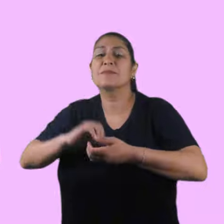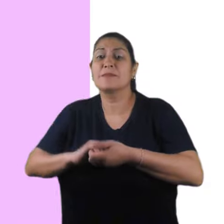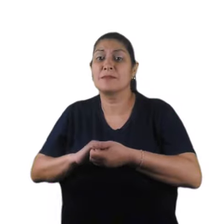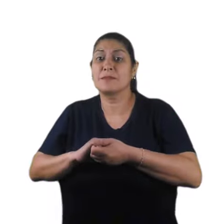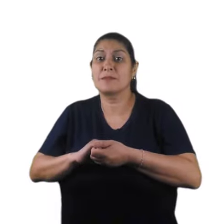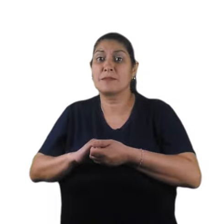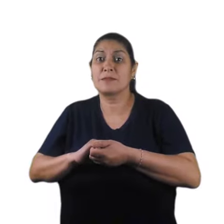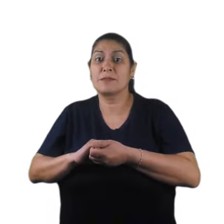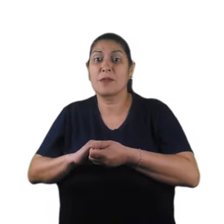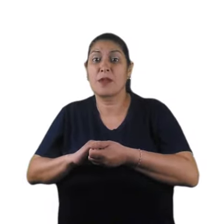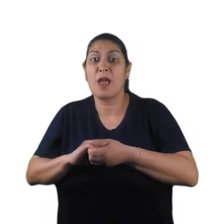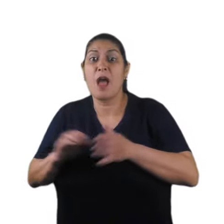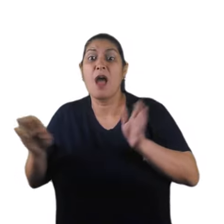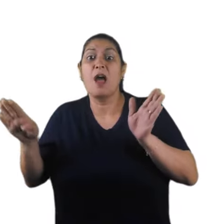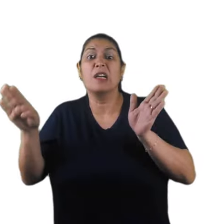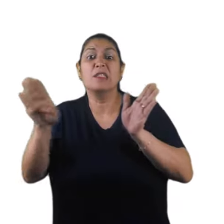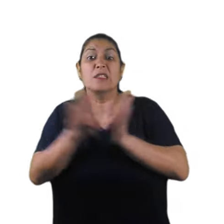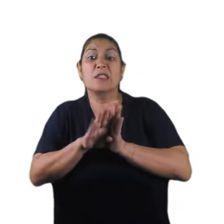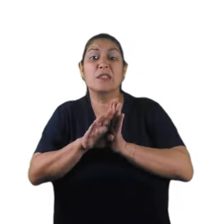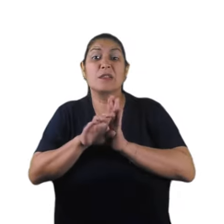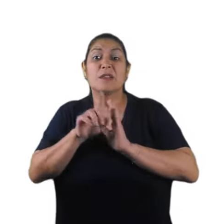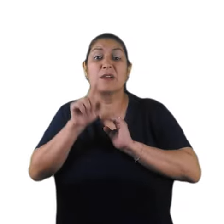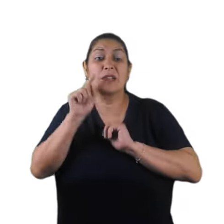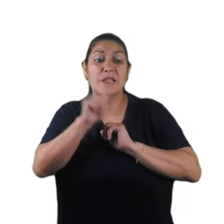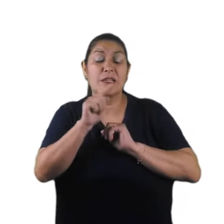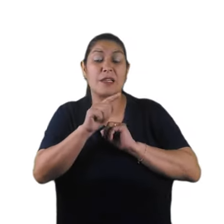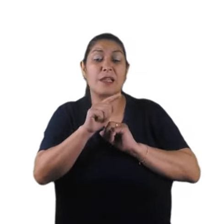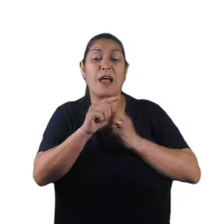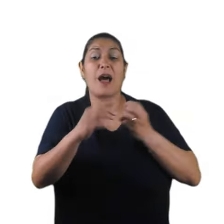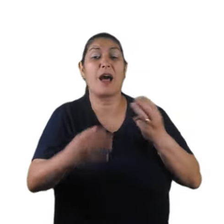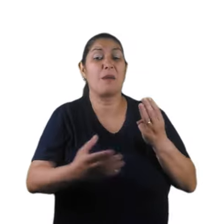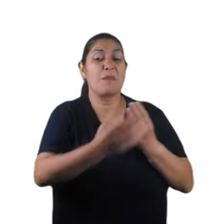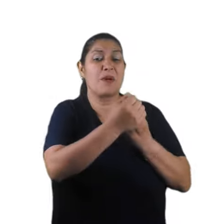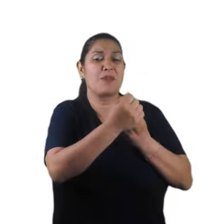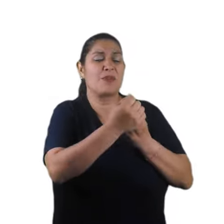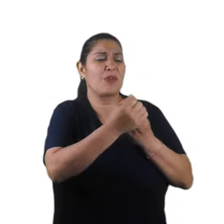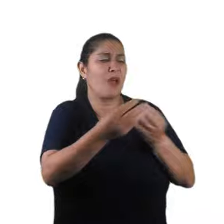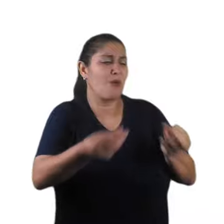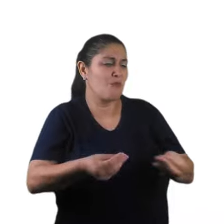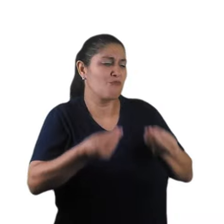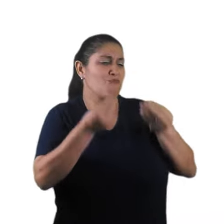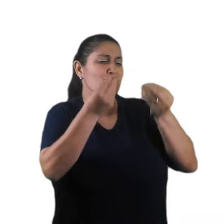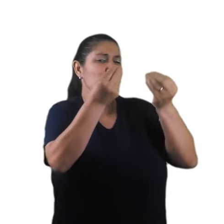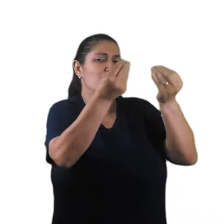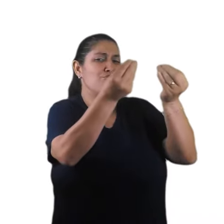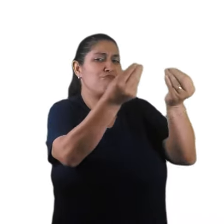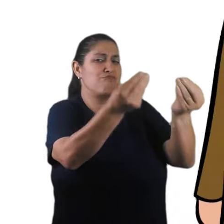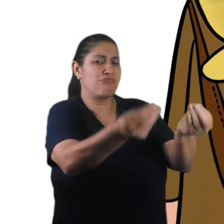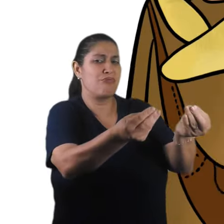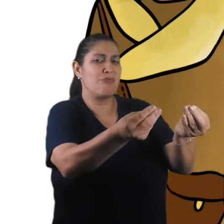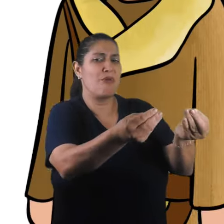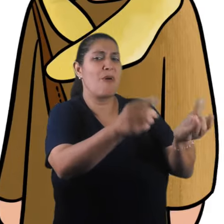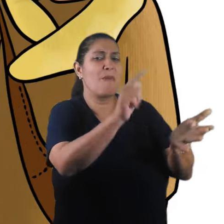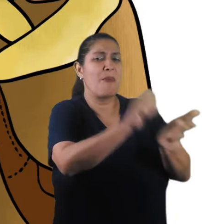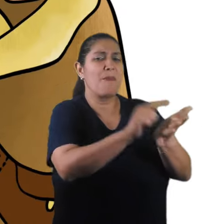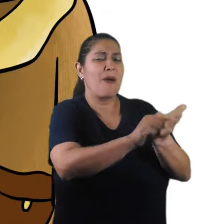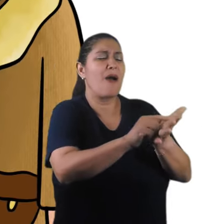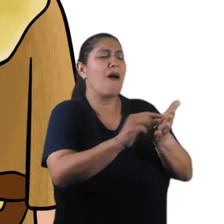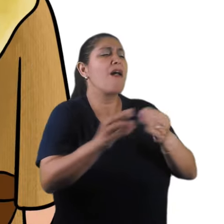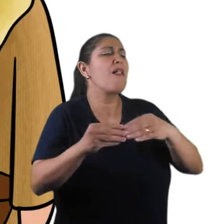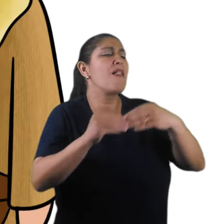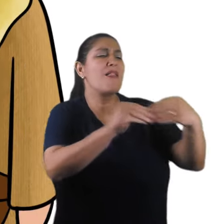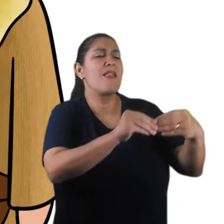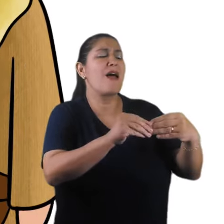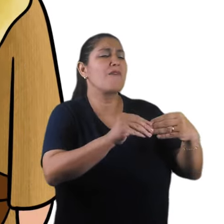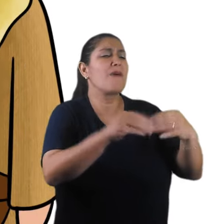estava acontecendo. Quando ele foi falar com Mardoqueu, ele o entregou uma cópia do decreto do rei